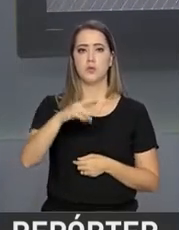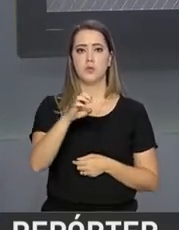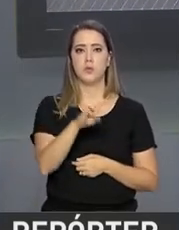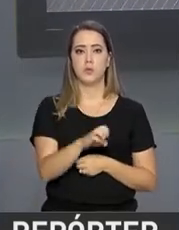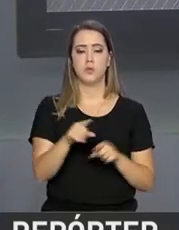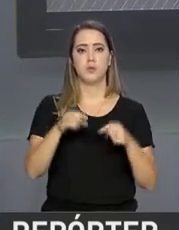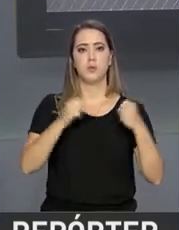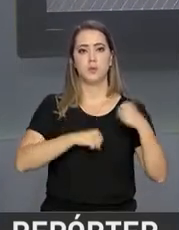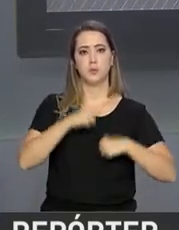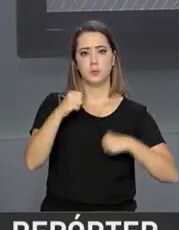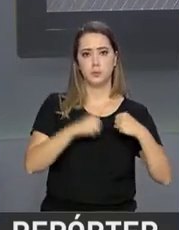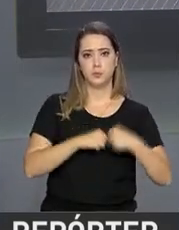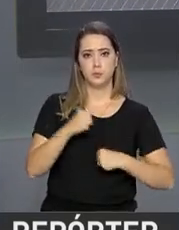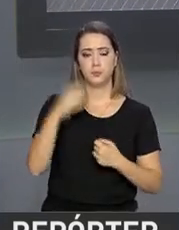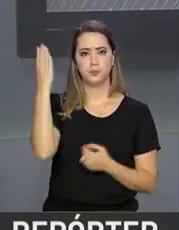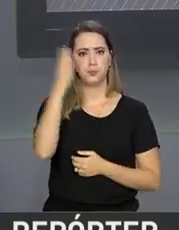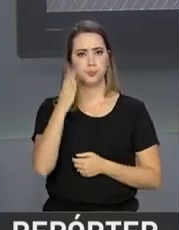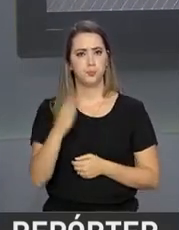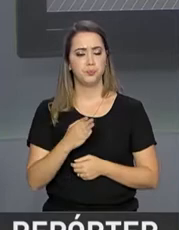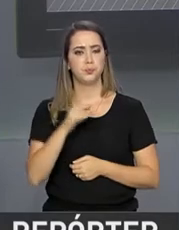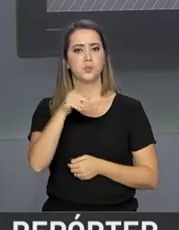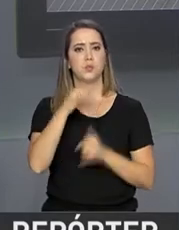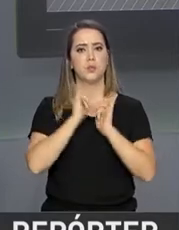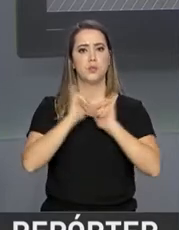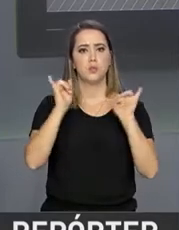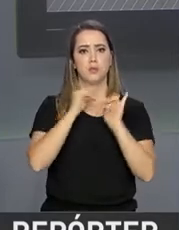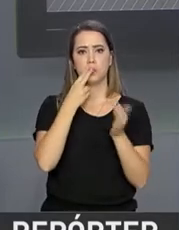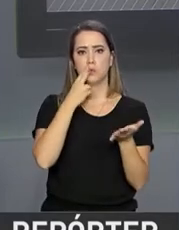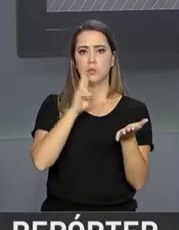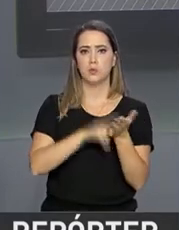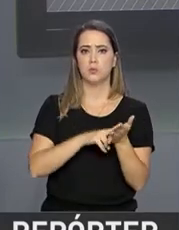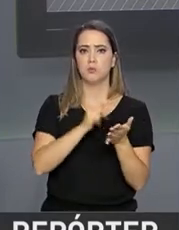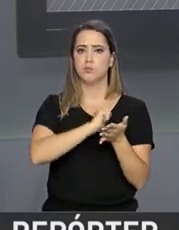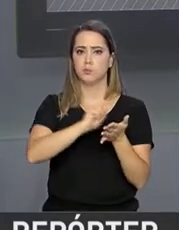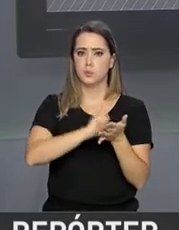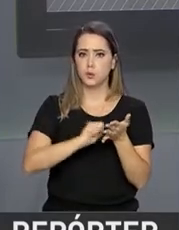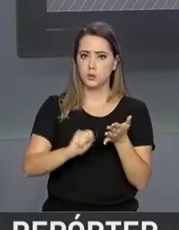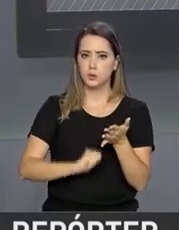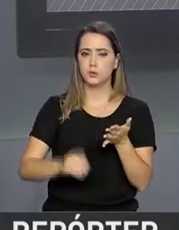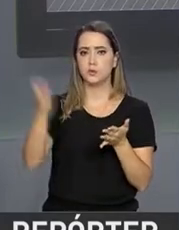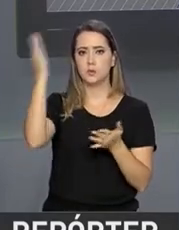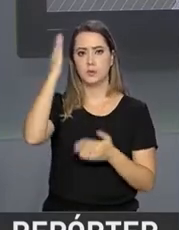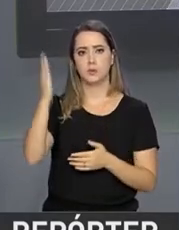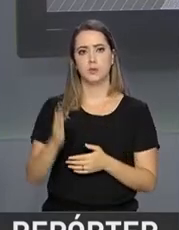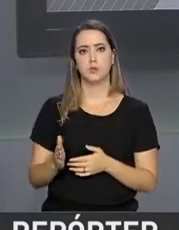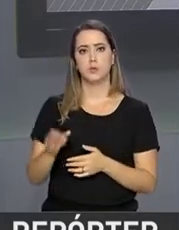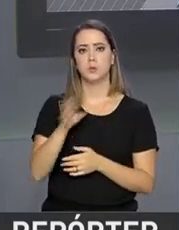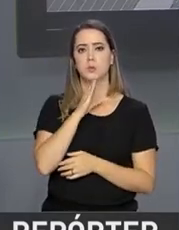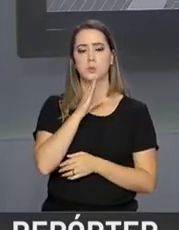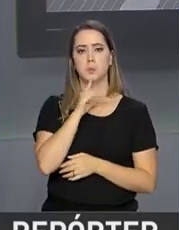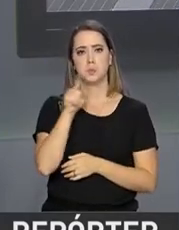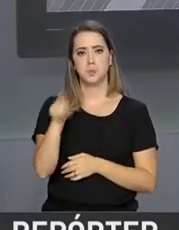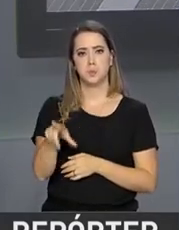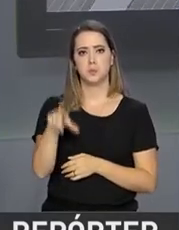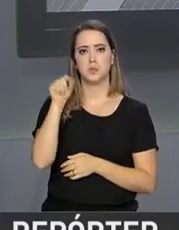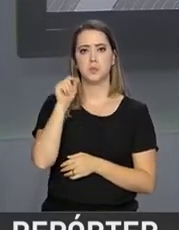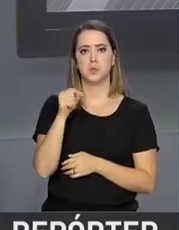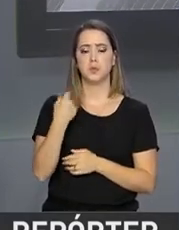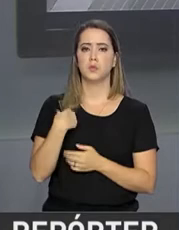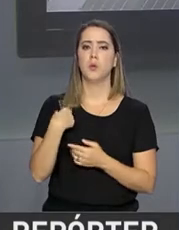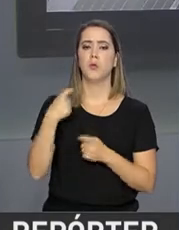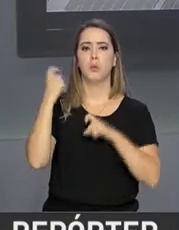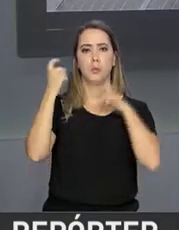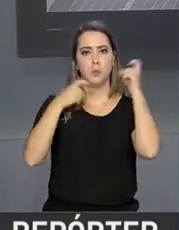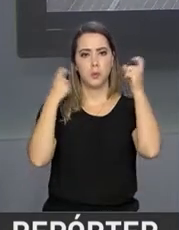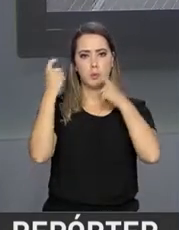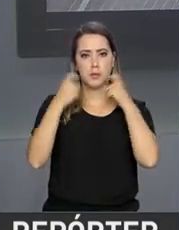da indústria comércio exterior de serviços aqui do brasil divulgaram uma nota conjunta em que informa que o brasil tomou conhecimento da decisão